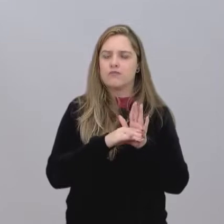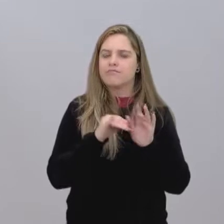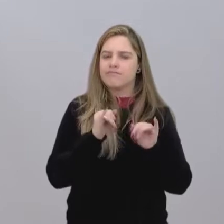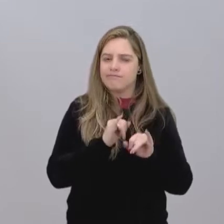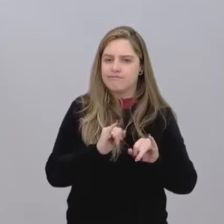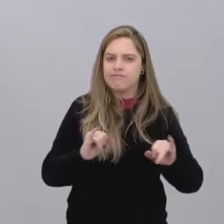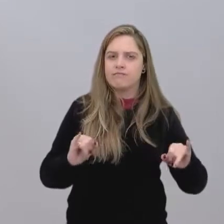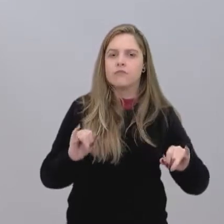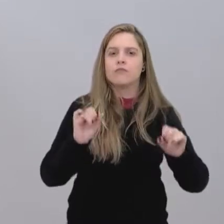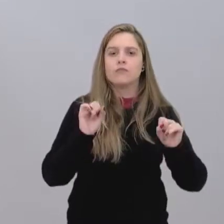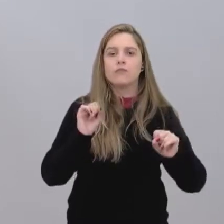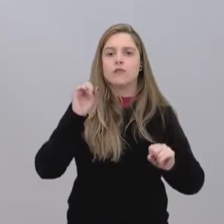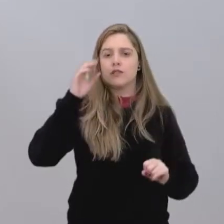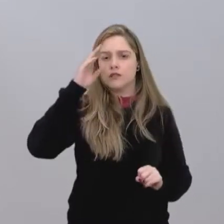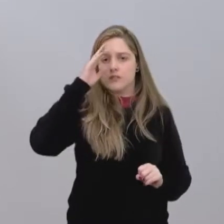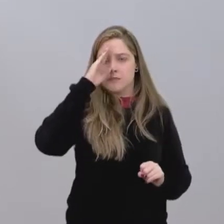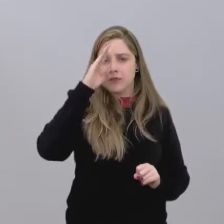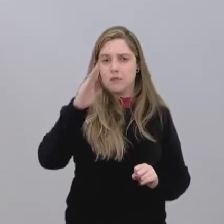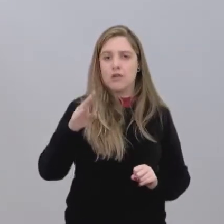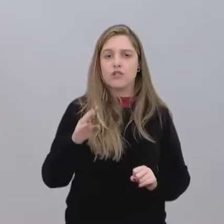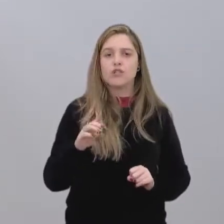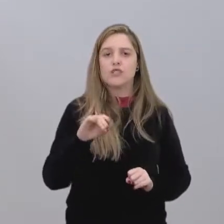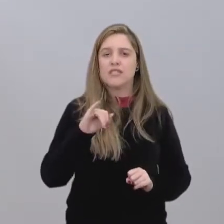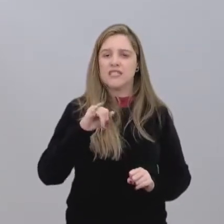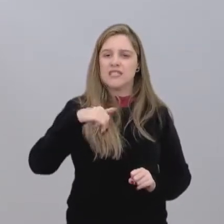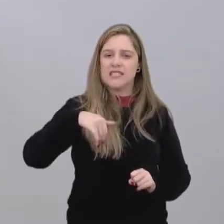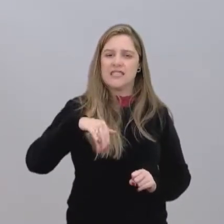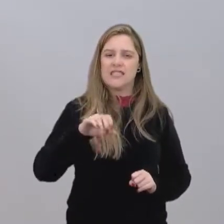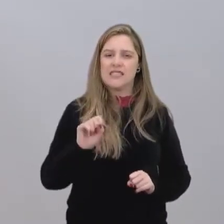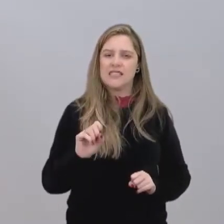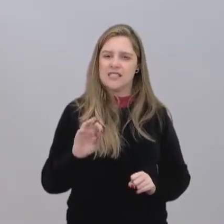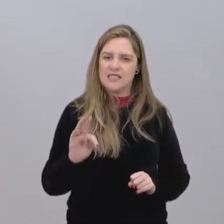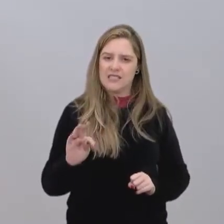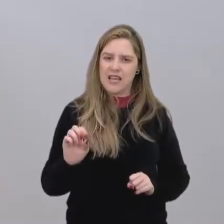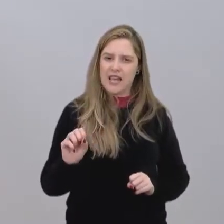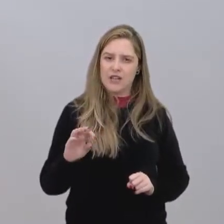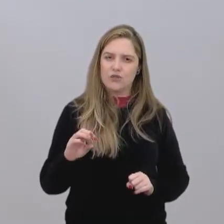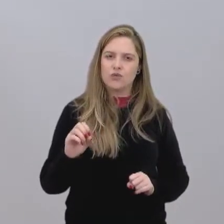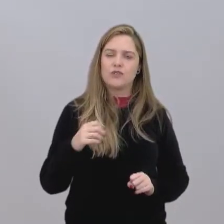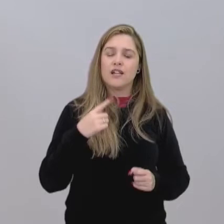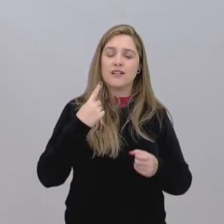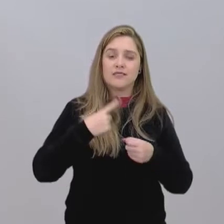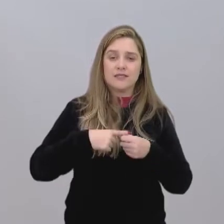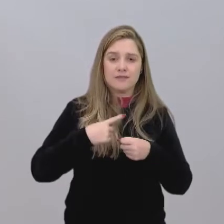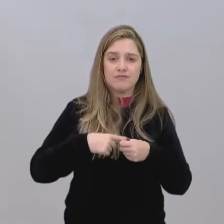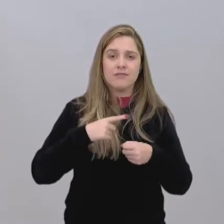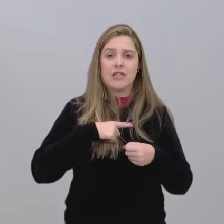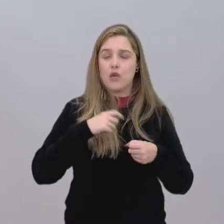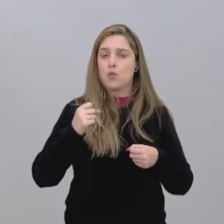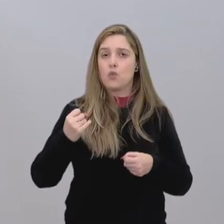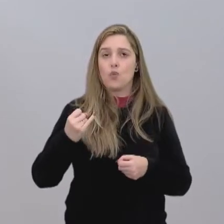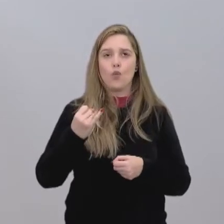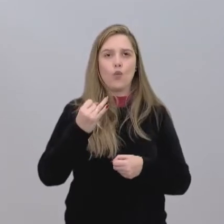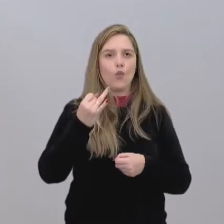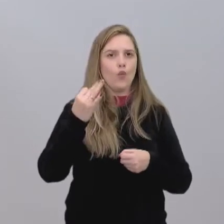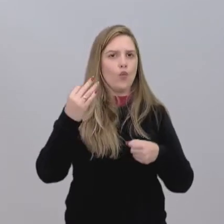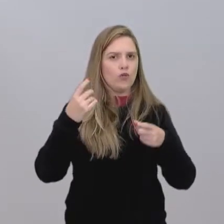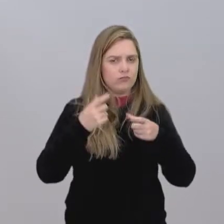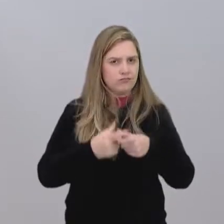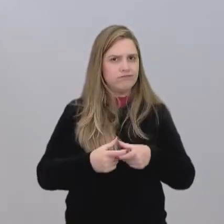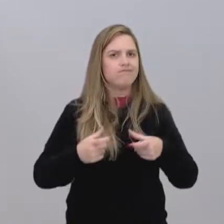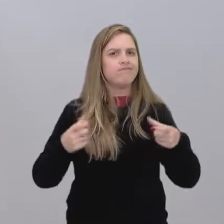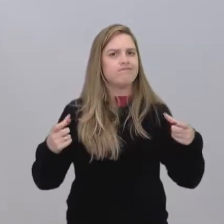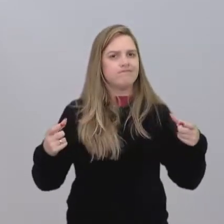vetores, principalmente de insetos. Nas cidades, a gente tem aí, né, uma grande quantidade de